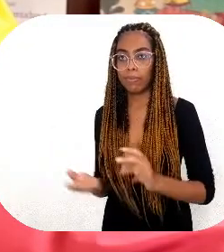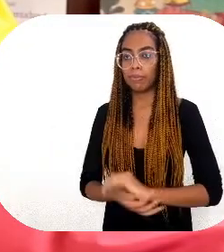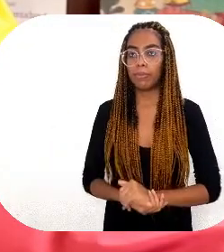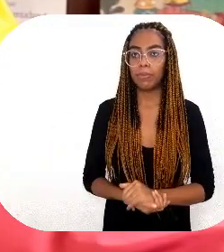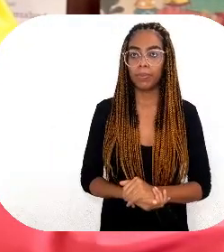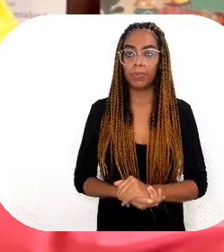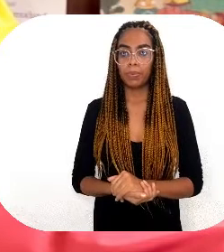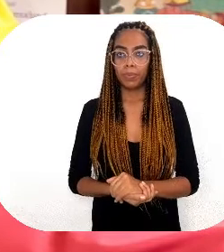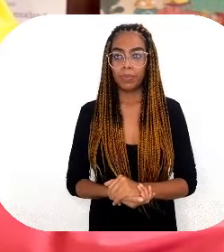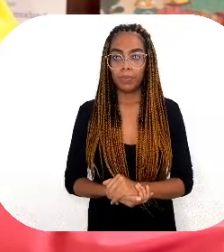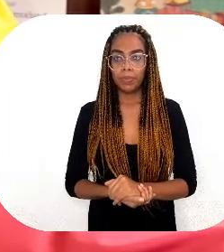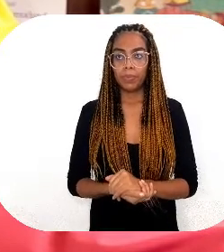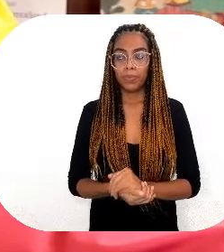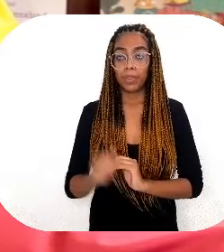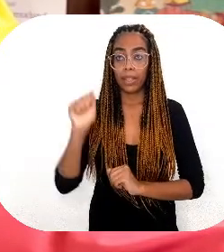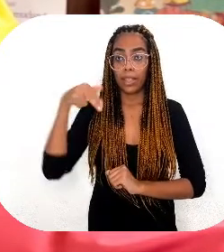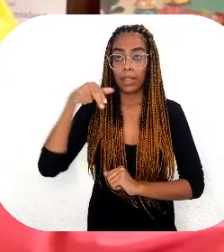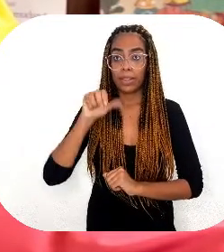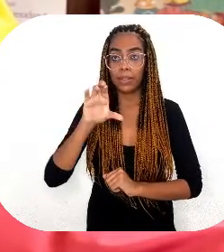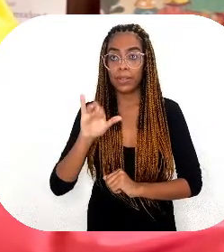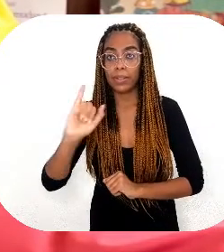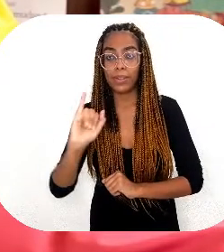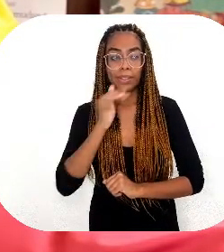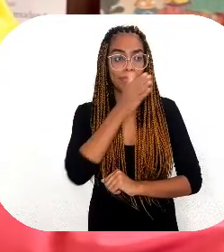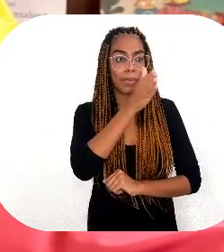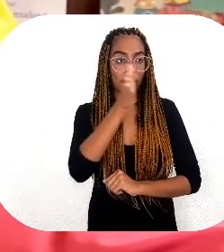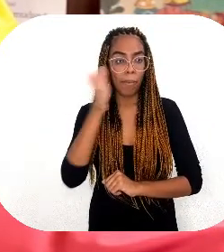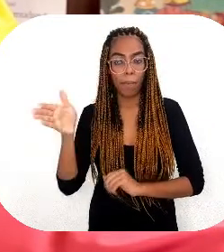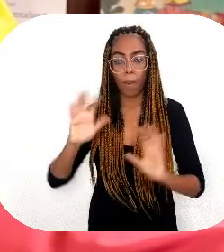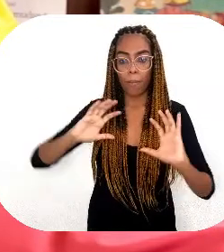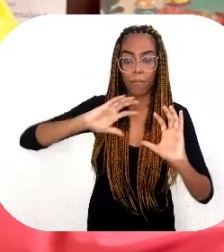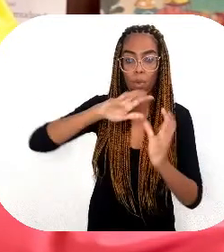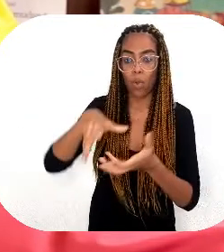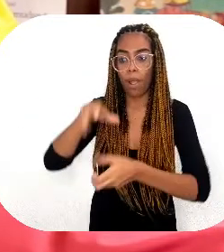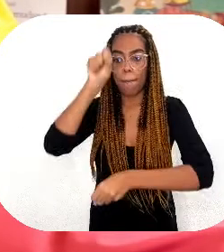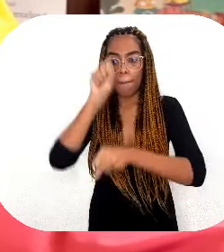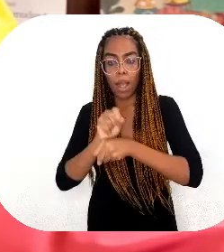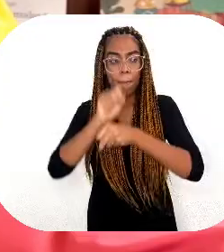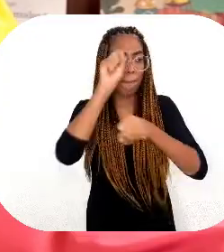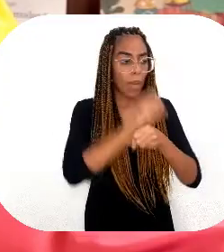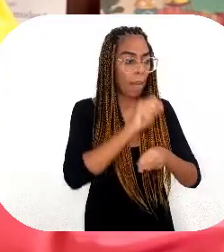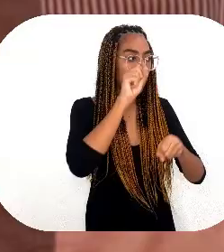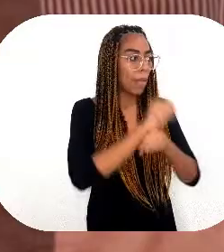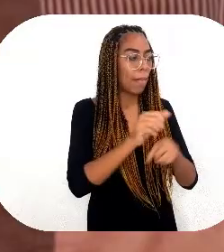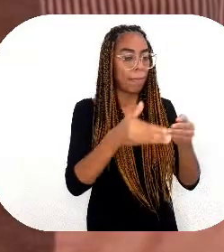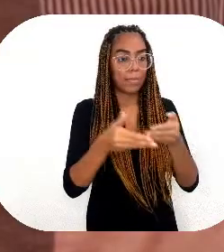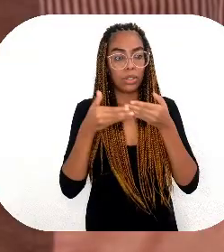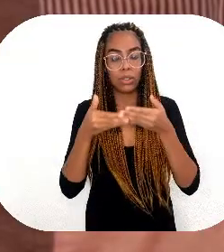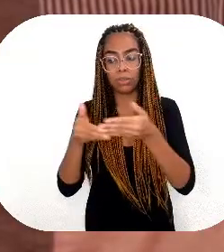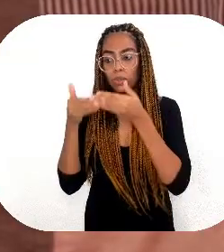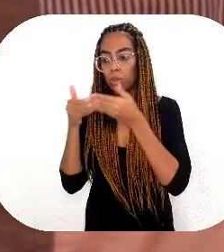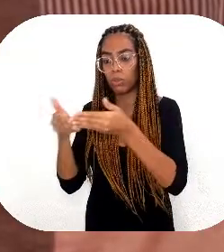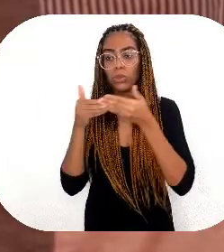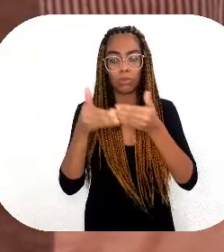sabedoria. Anansi percorreu o mundo e em cada lugar que parava: